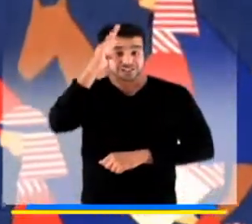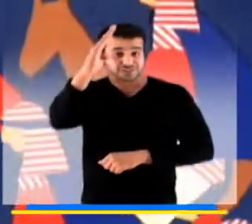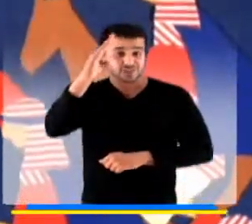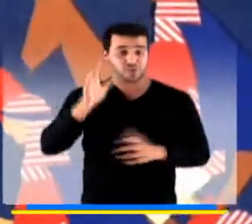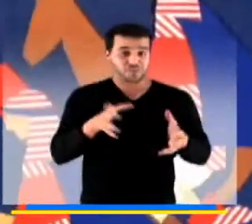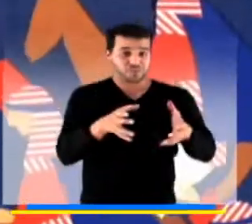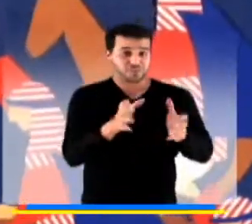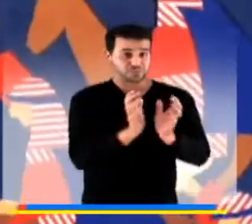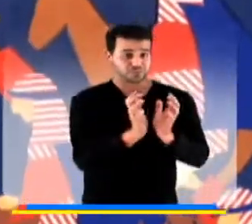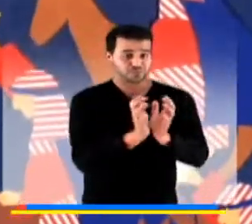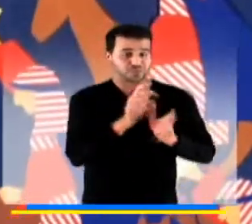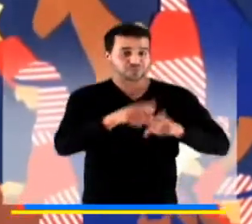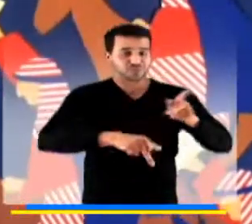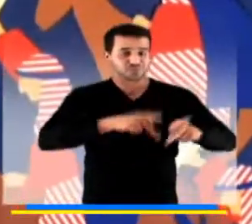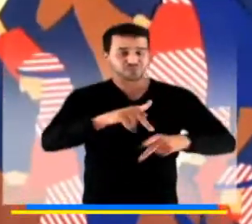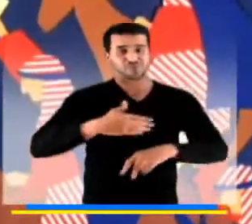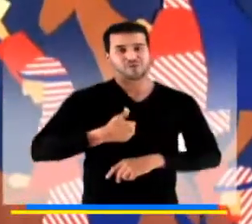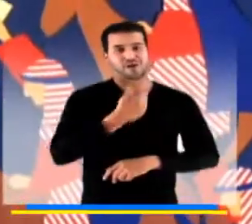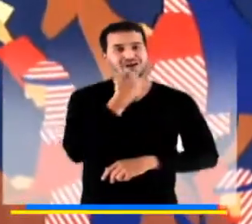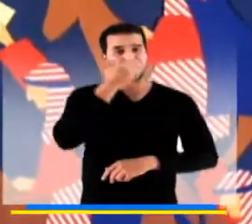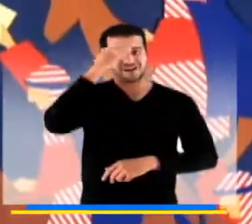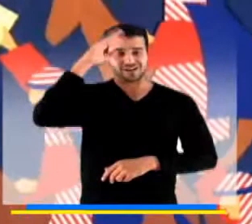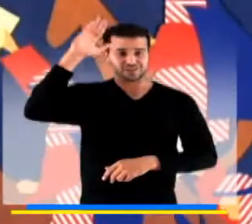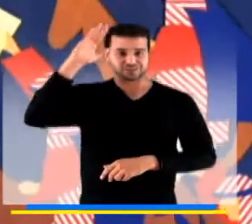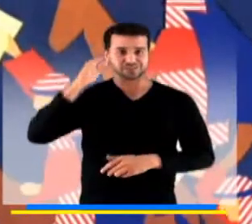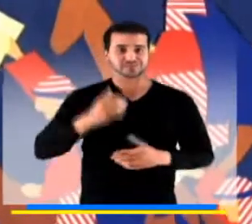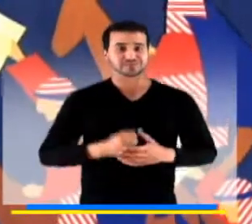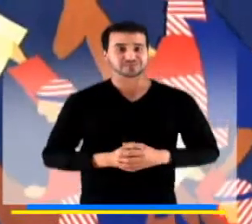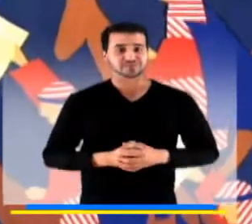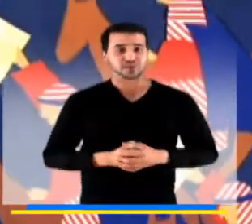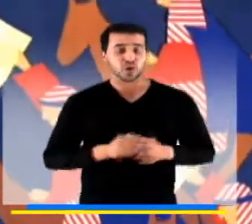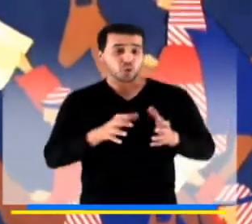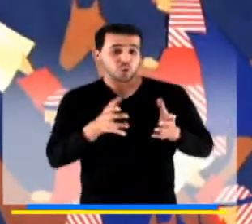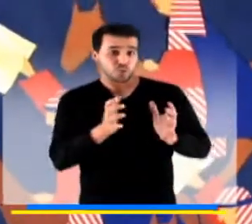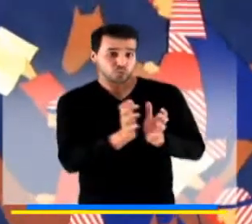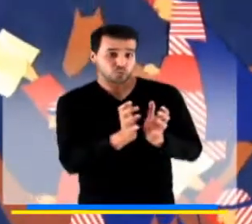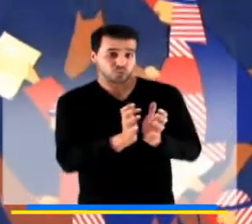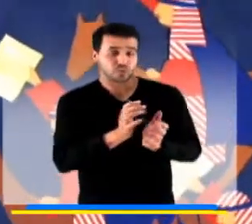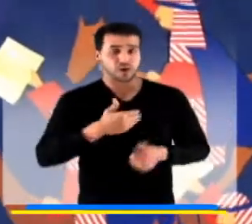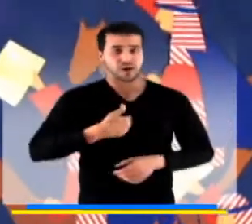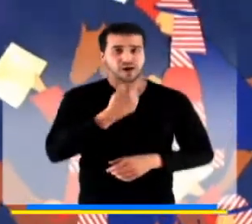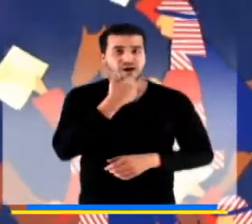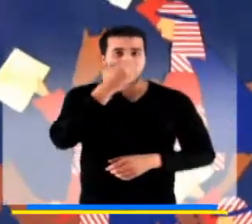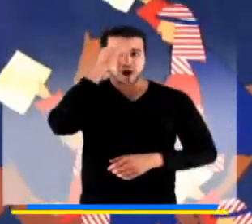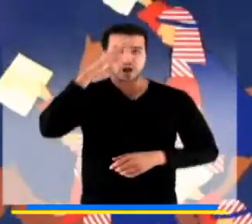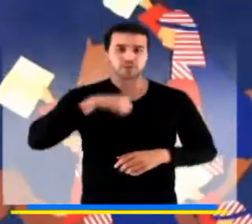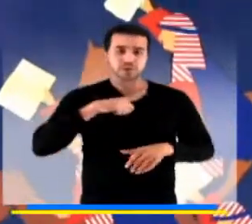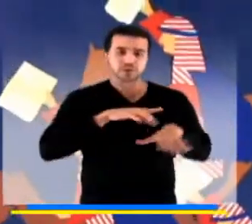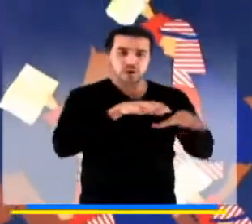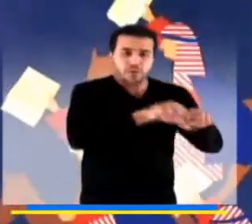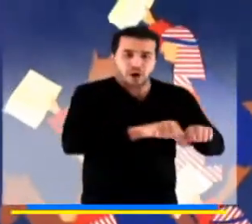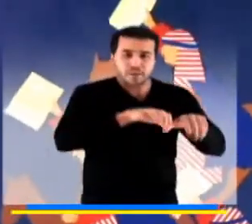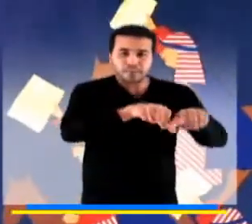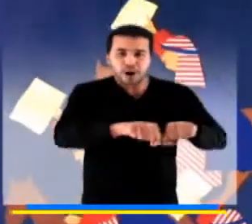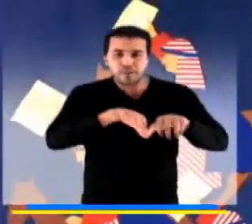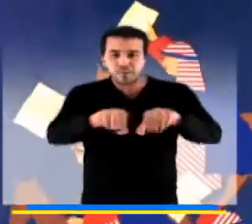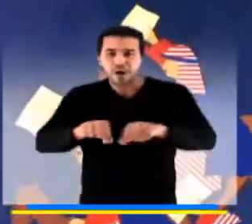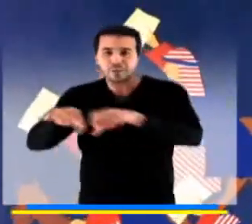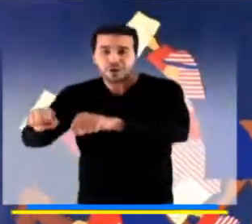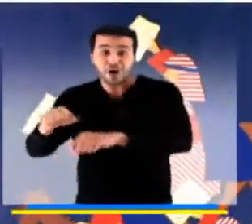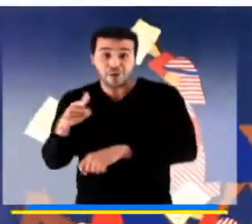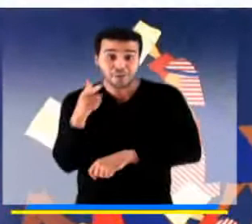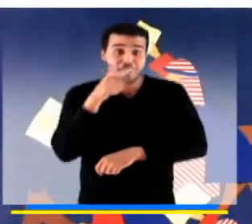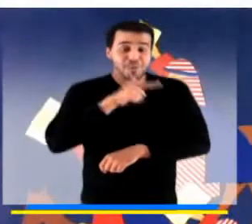dos árabes. Nessa época, os árabes estavam se expandindo e chegaram até a Espanha, com